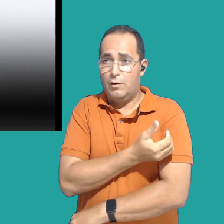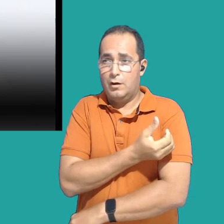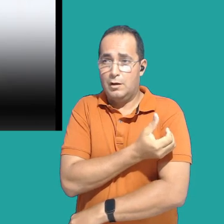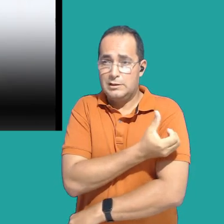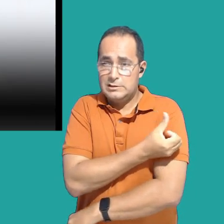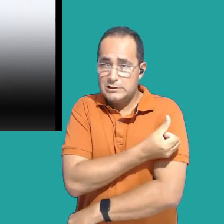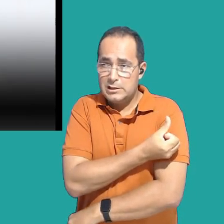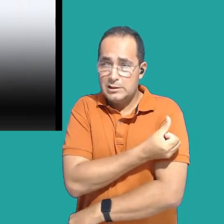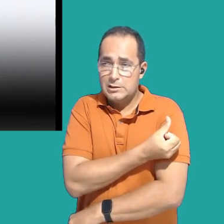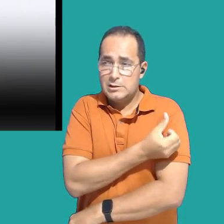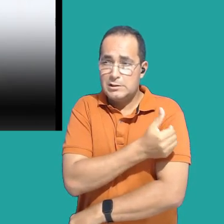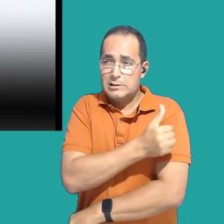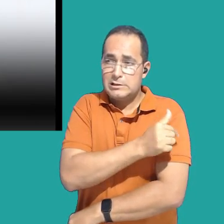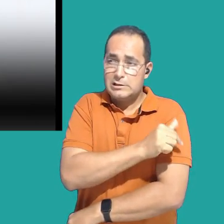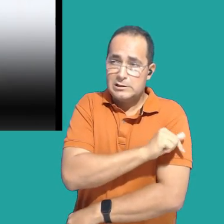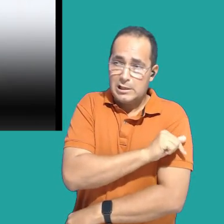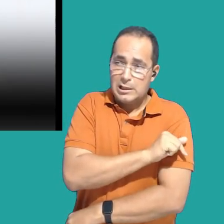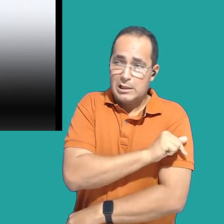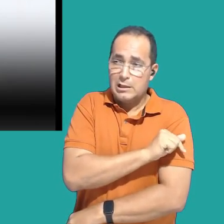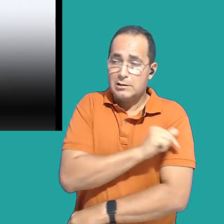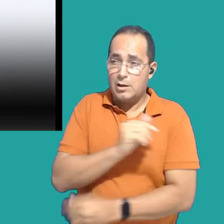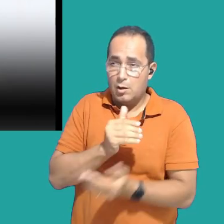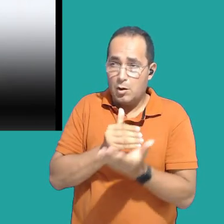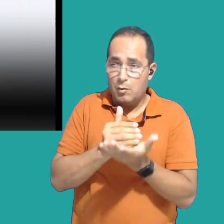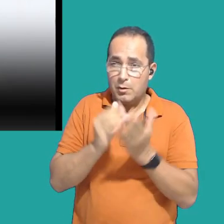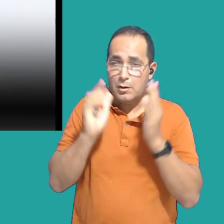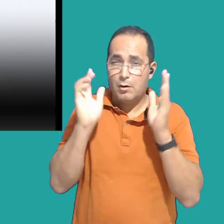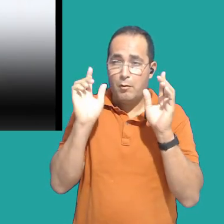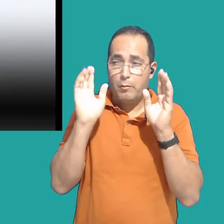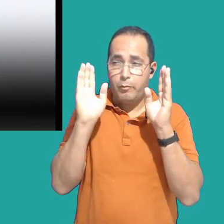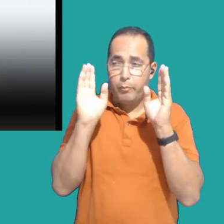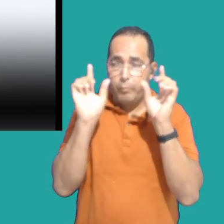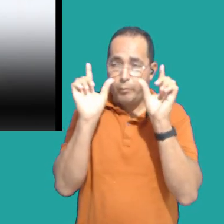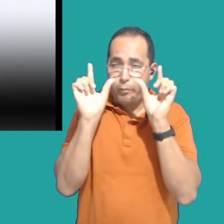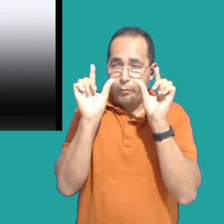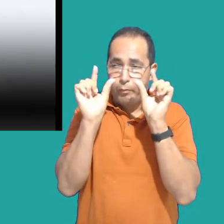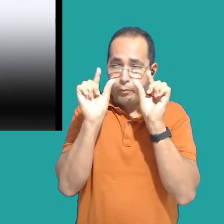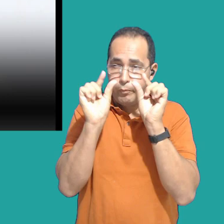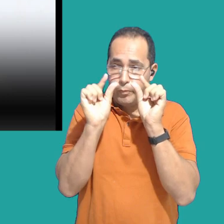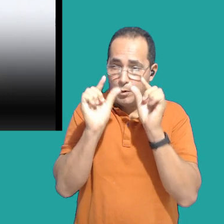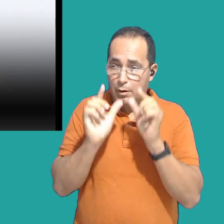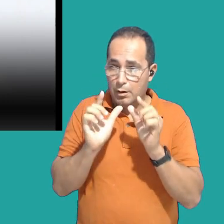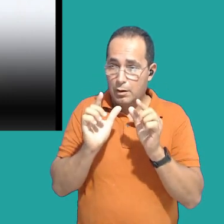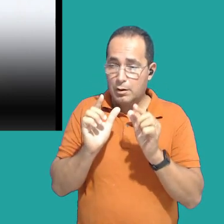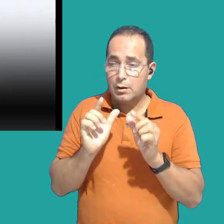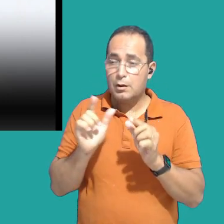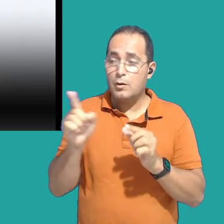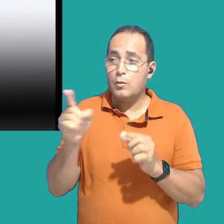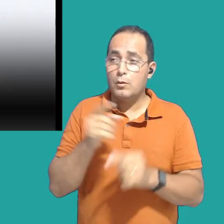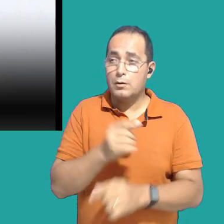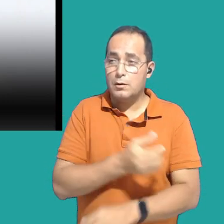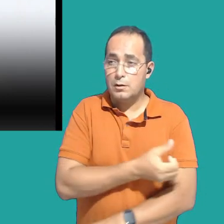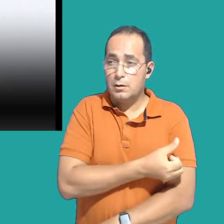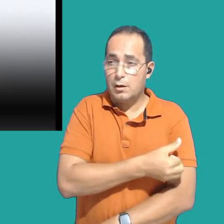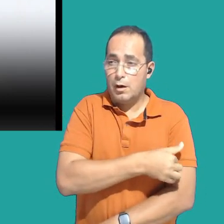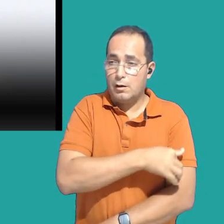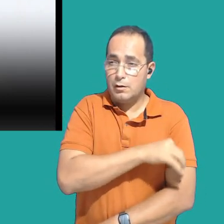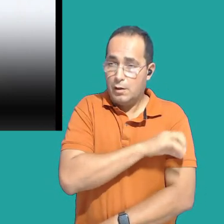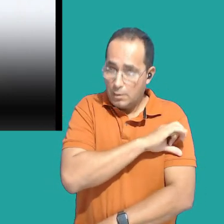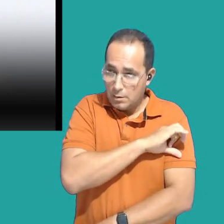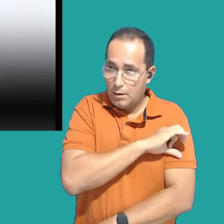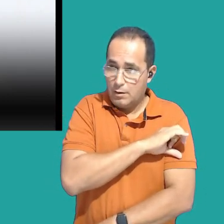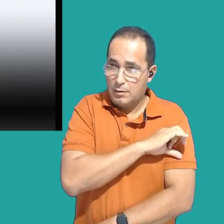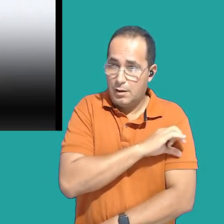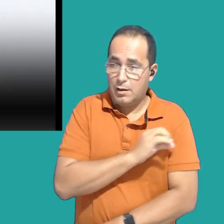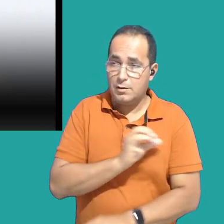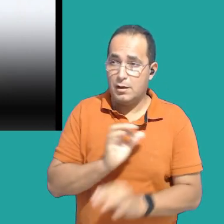Fundamental 2 que você começou a já passar por esse processo de perda da visão e já se preparar. E de fato você perdeu a visão quando você estava